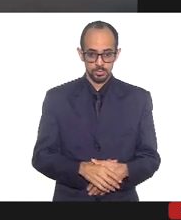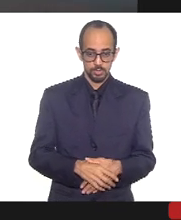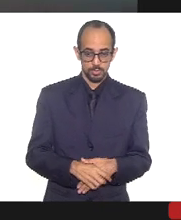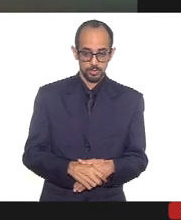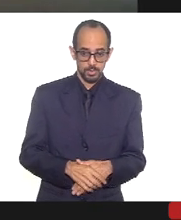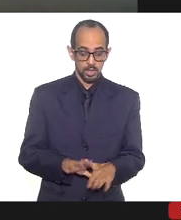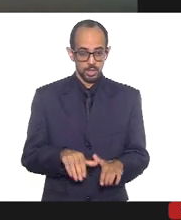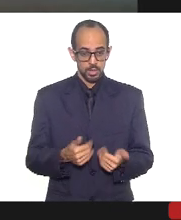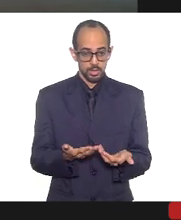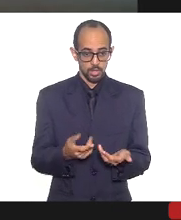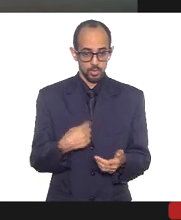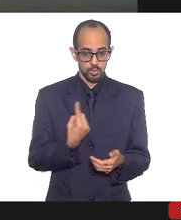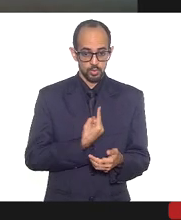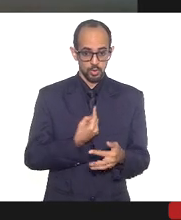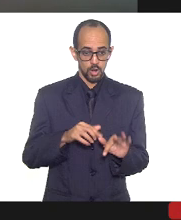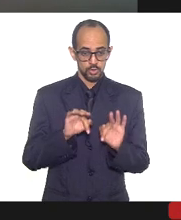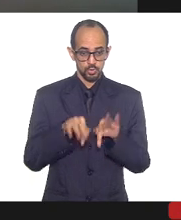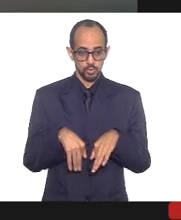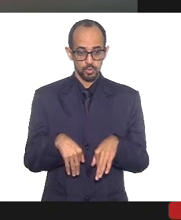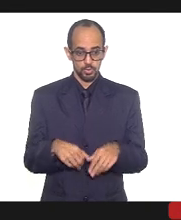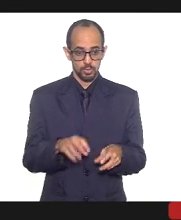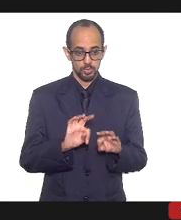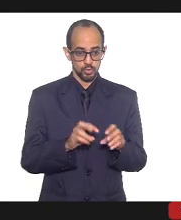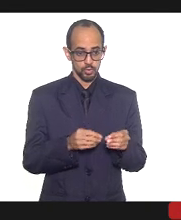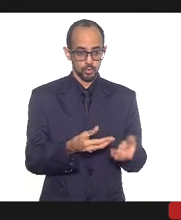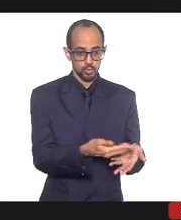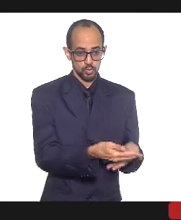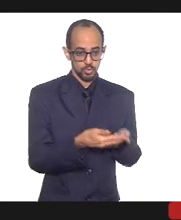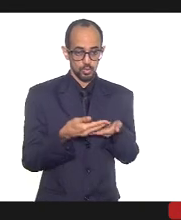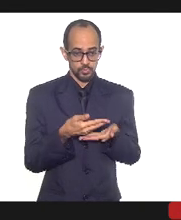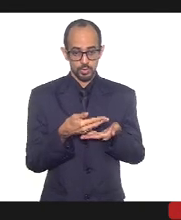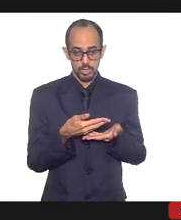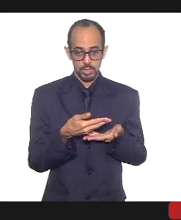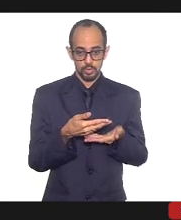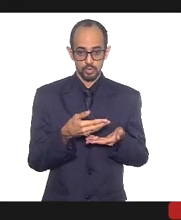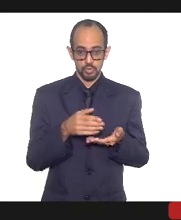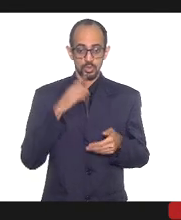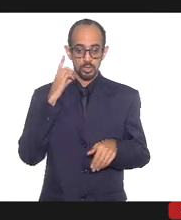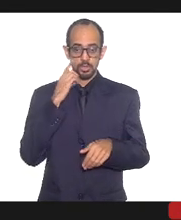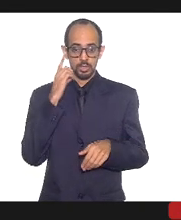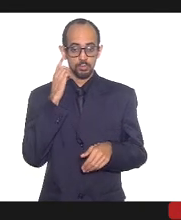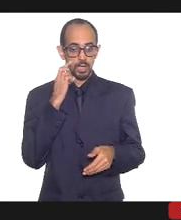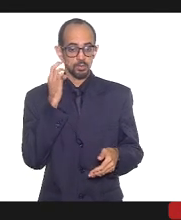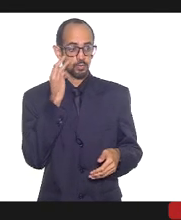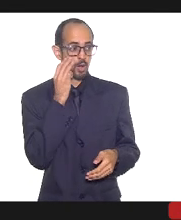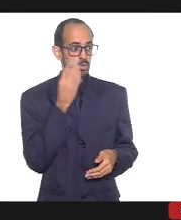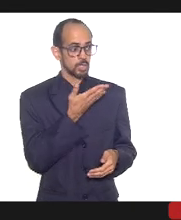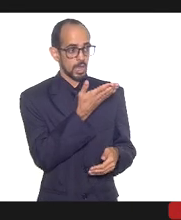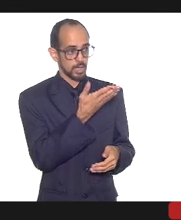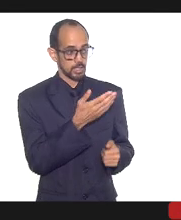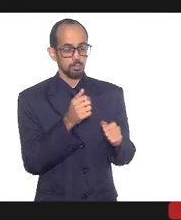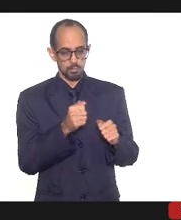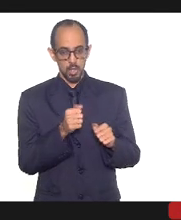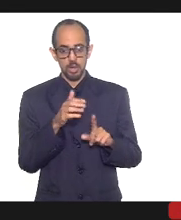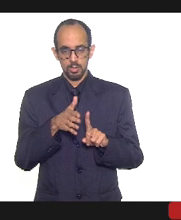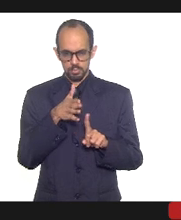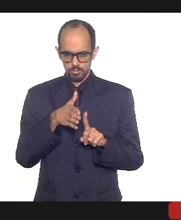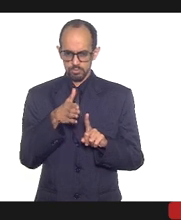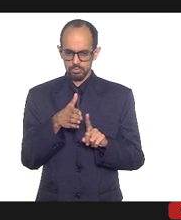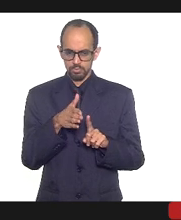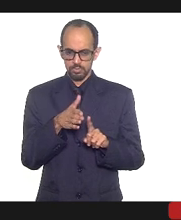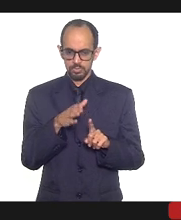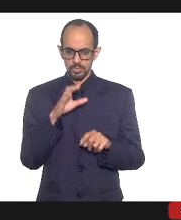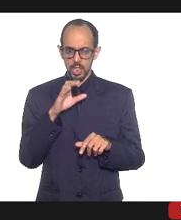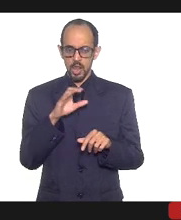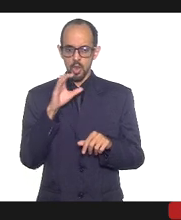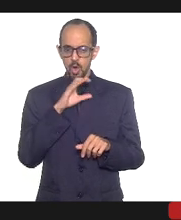então, a gente concluiu aí os nossos convidados. Então, deputado Valdec, passa a palavra para fazer uso brevemente, para que a gente possa voltar para a